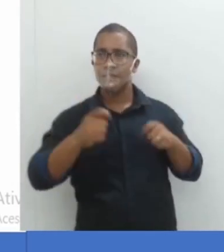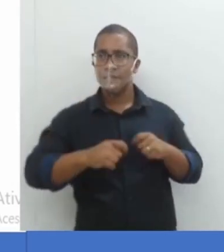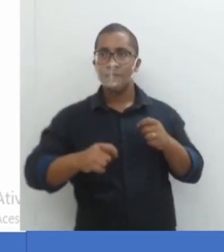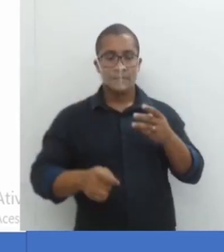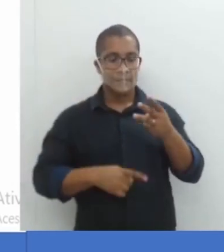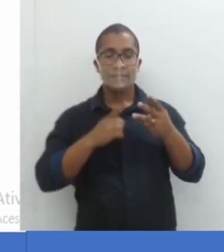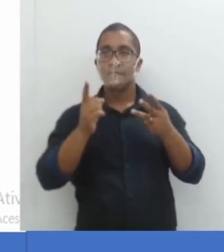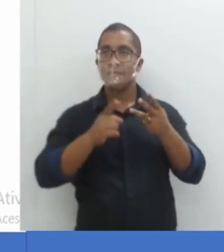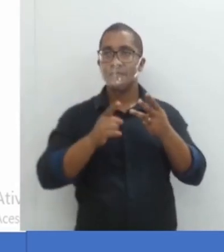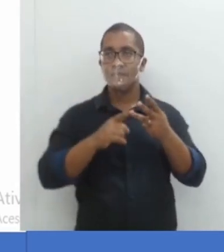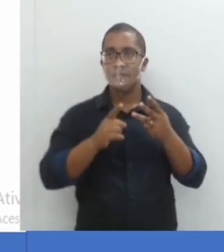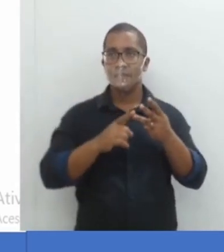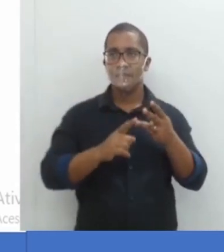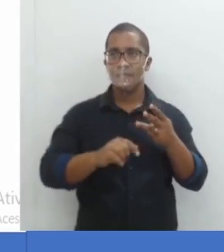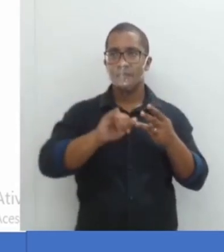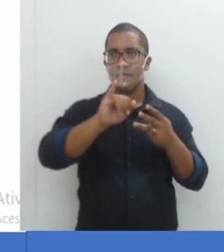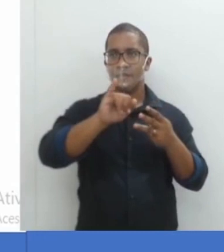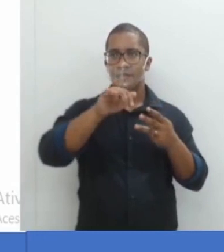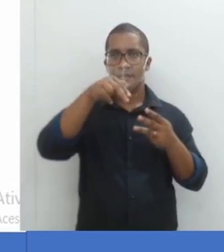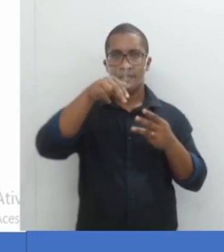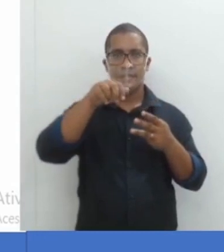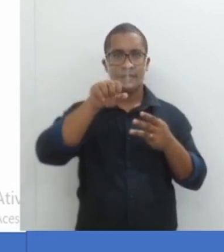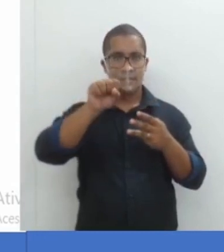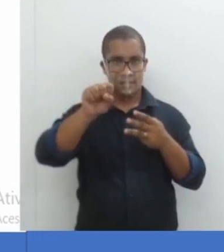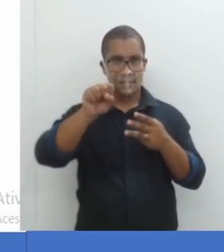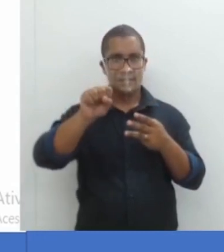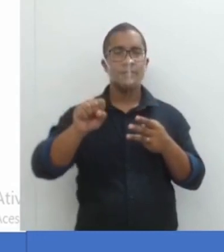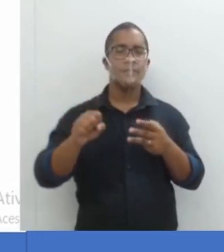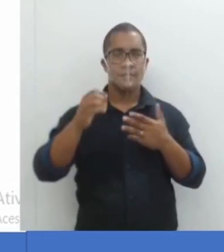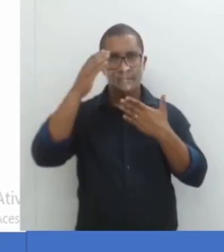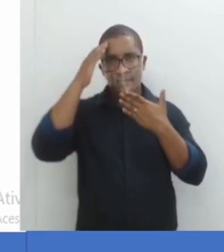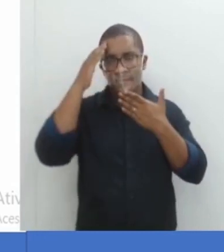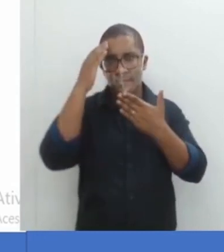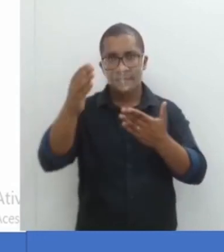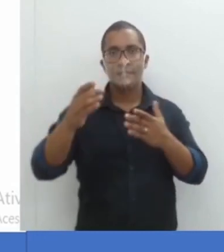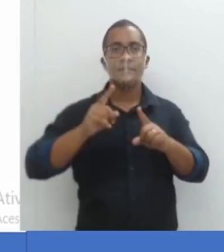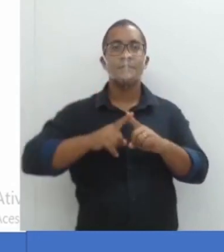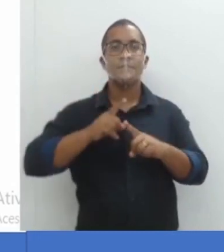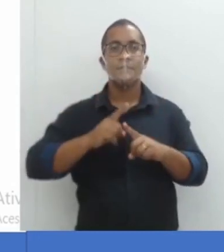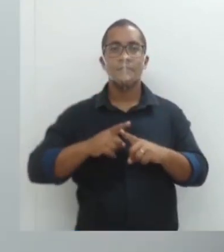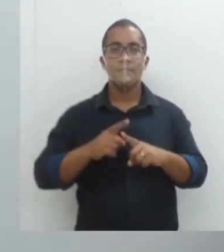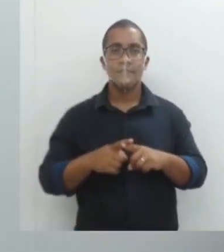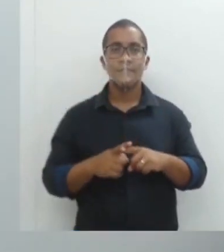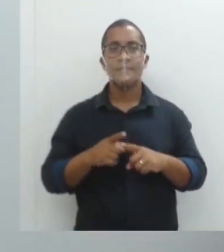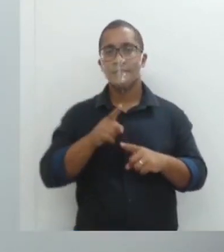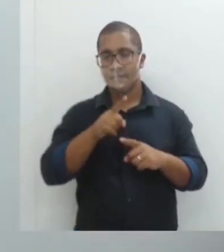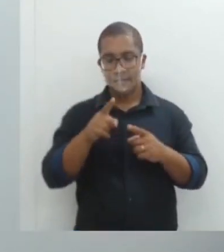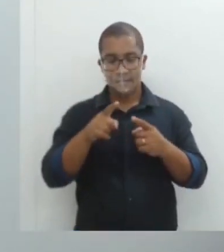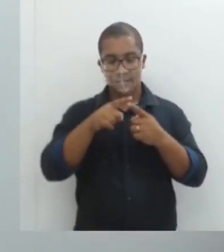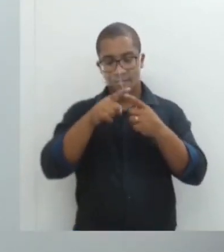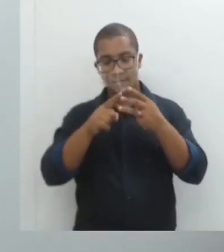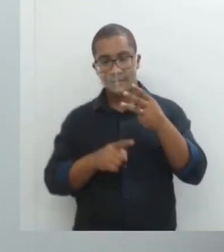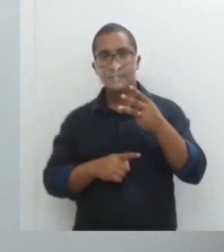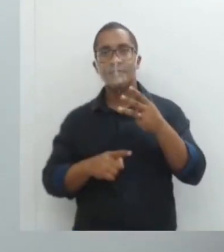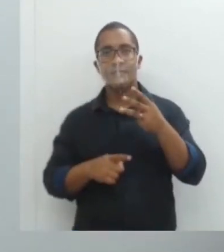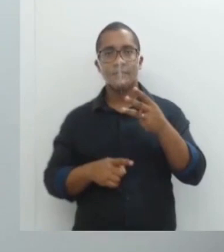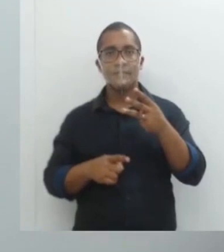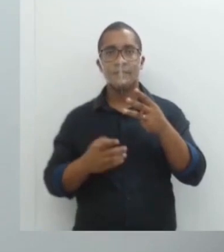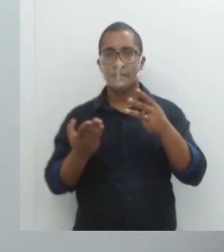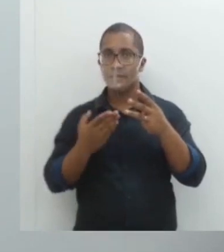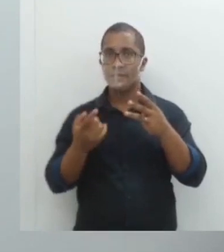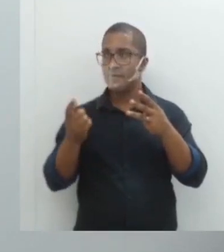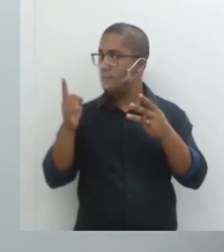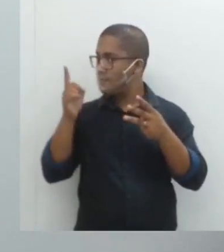também o Instituto Socioambiental. Né? Ambos esses três componentes que eu